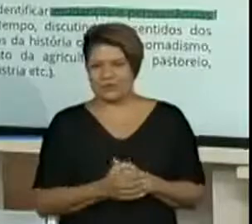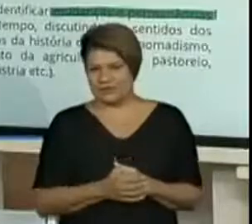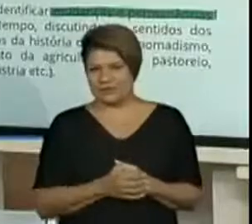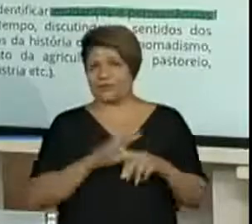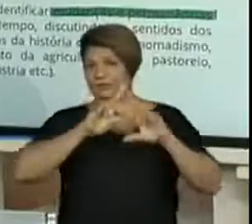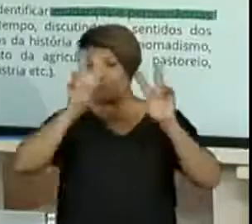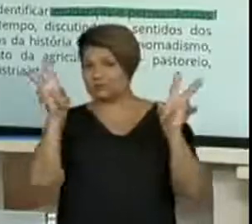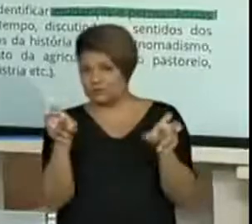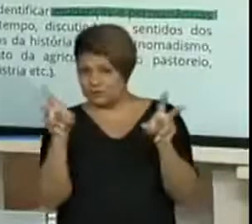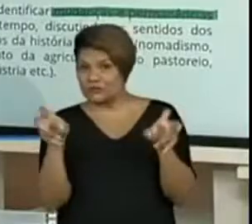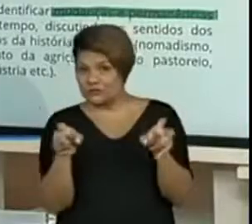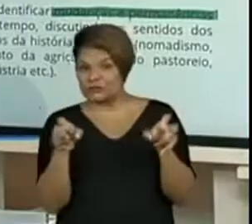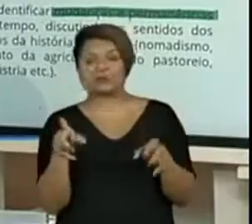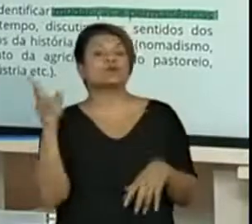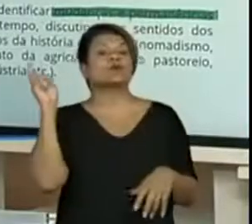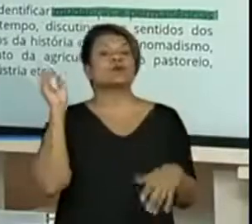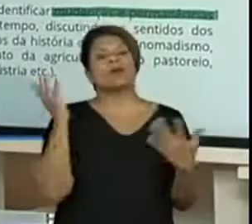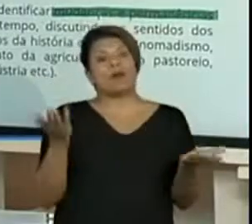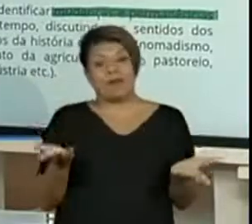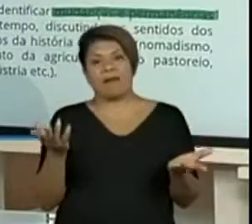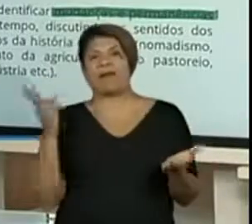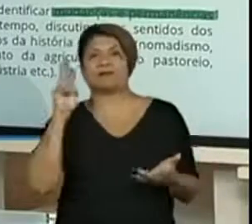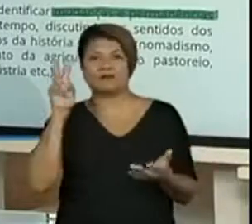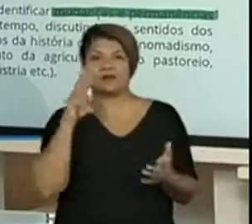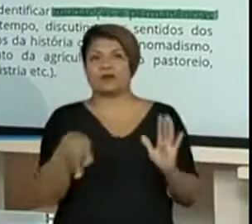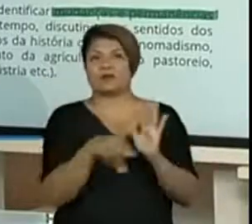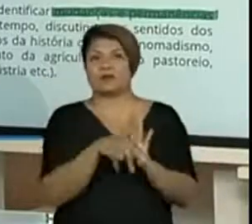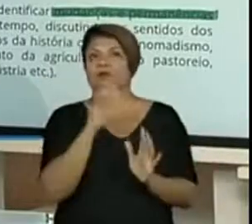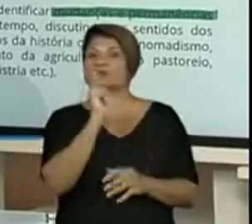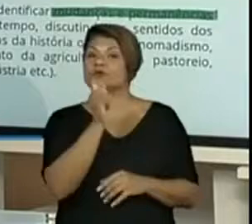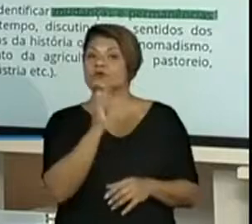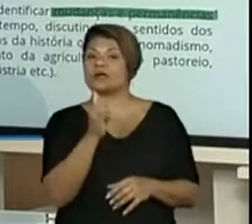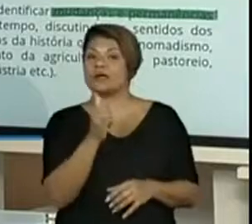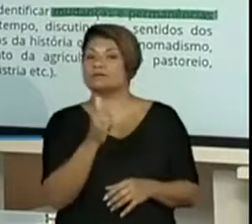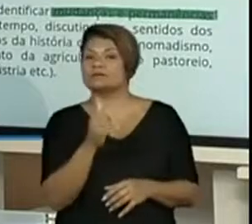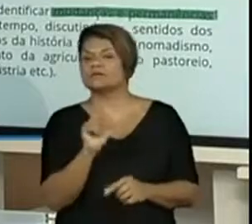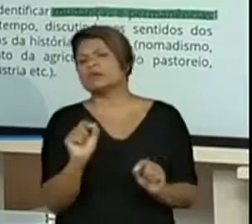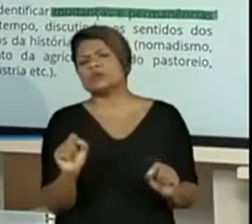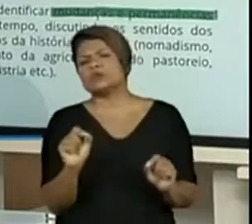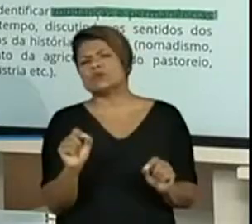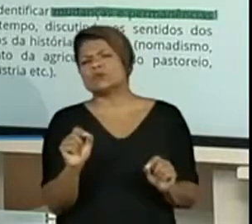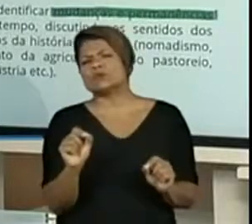título é História de Contar. Vamos falar sobre o quê?